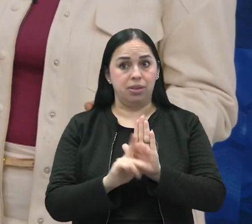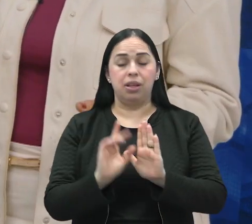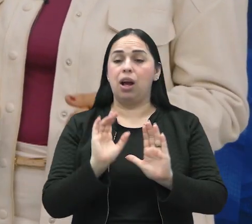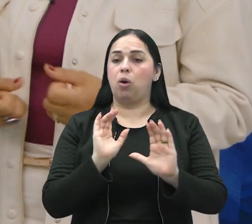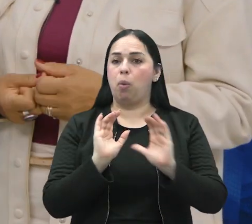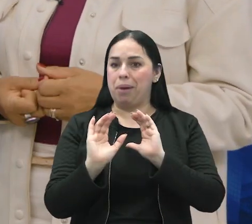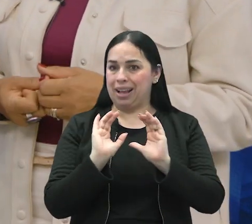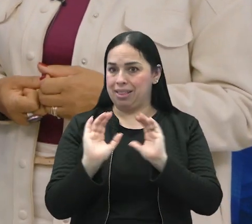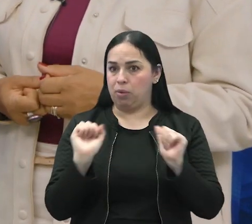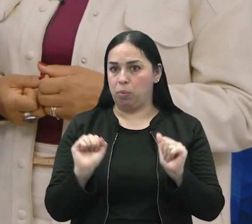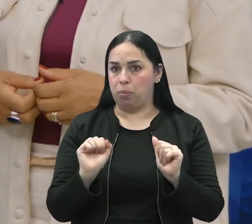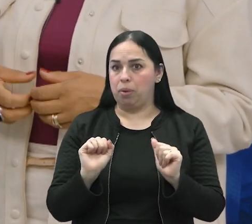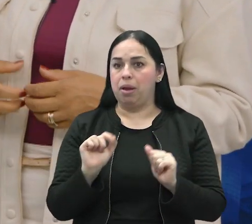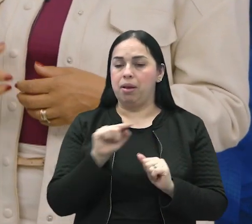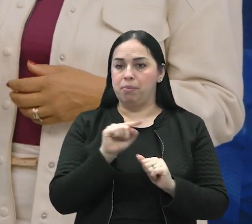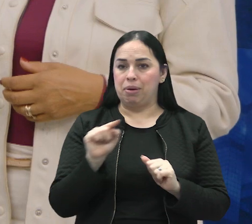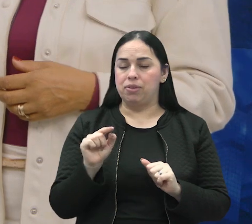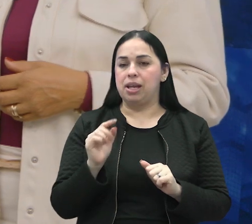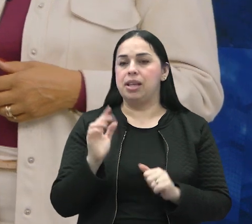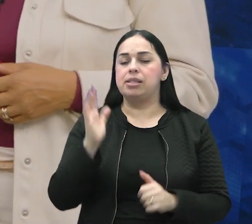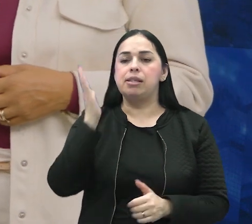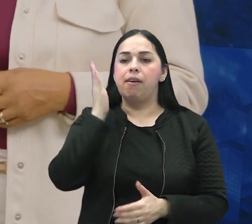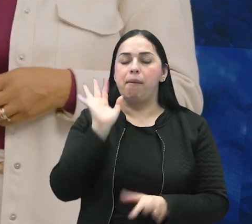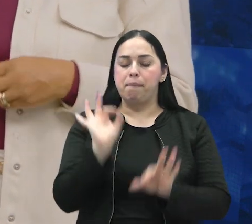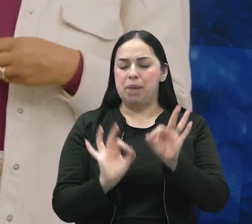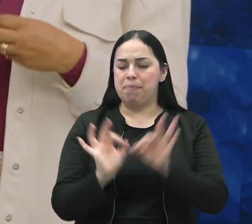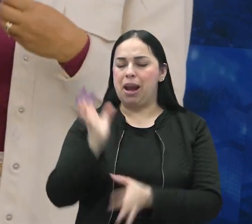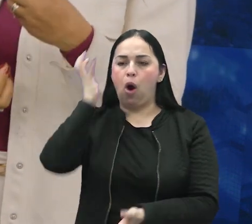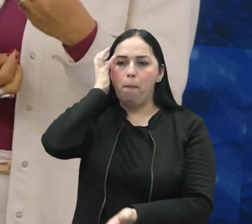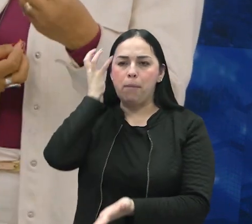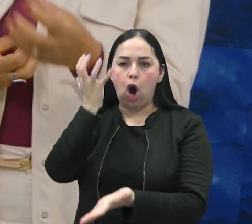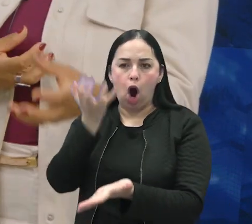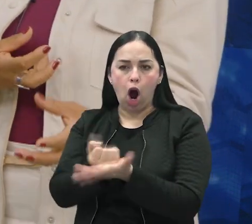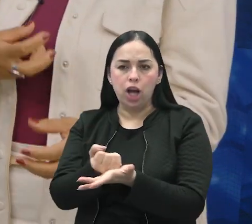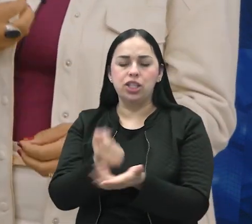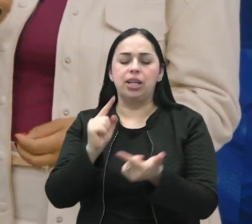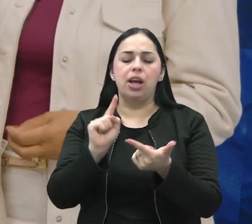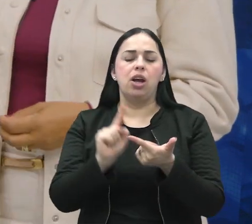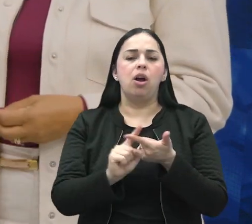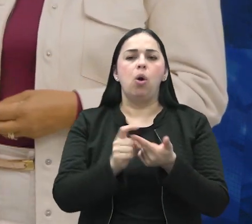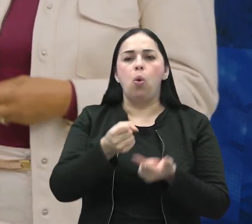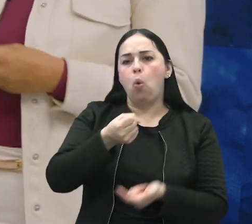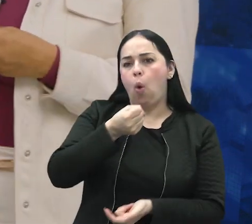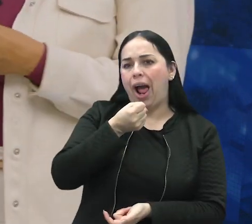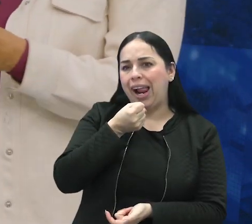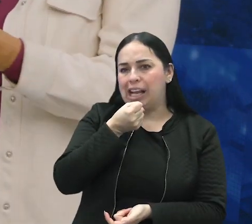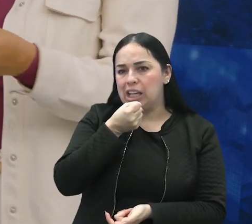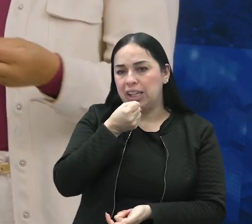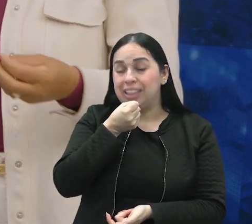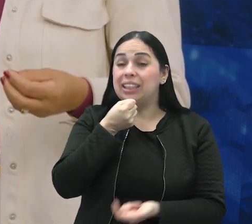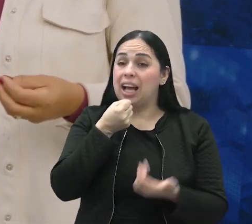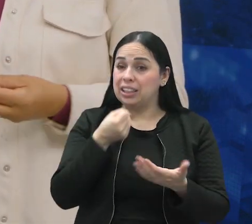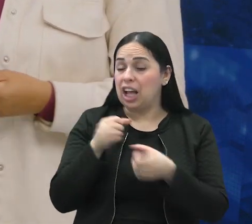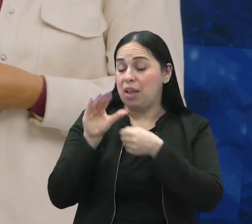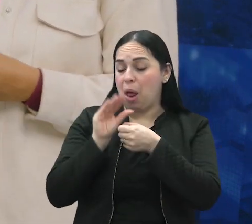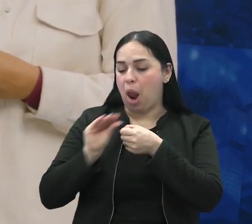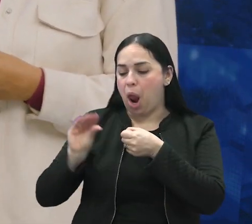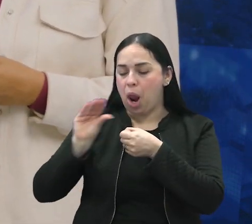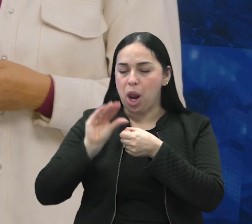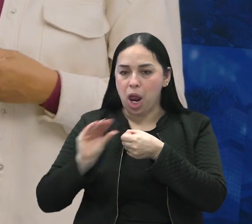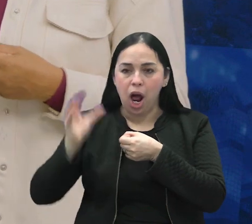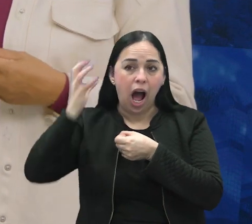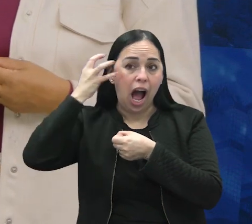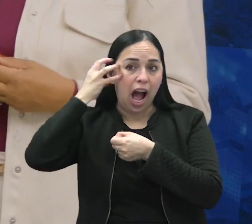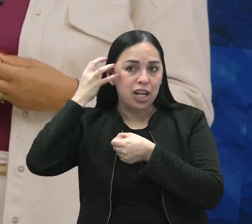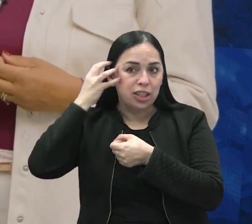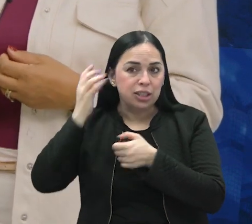de educomunicação, para você fazer podcast, você fazer rádios, você usar a linguagem digital, né,